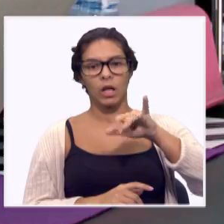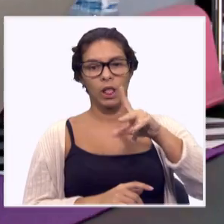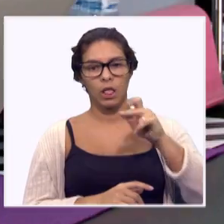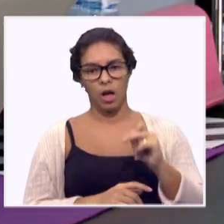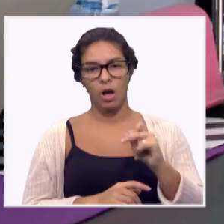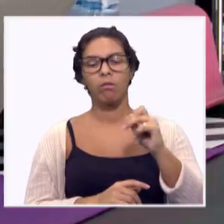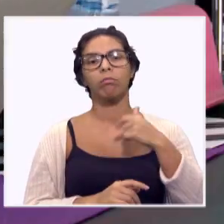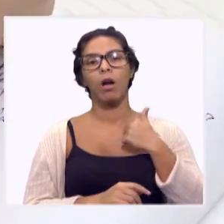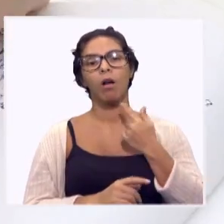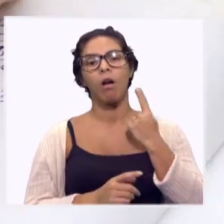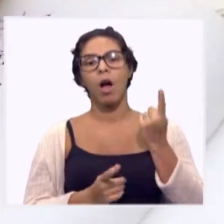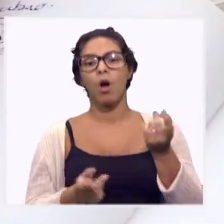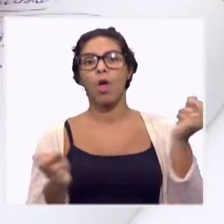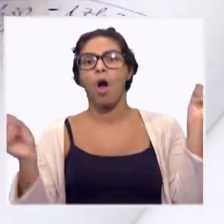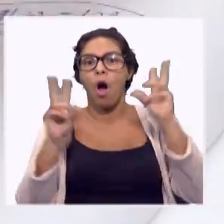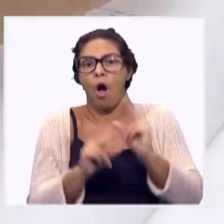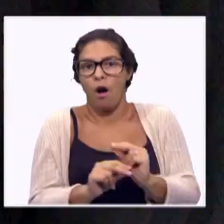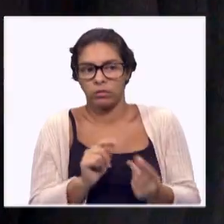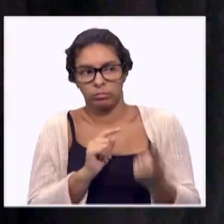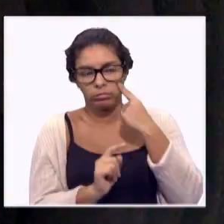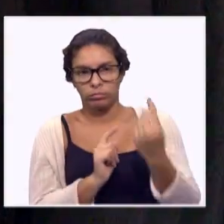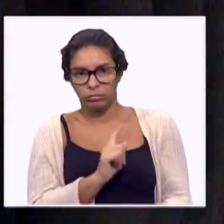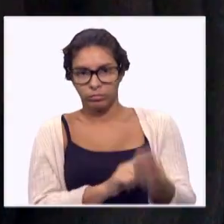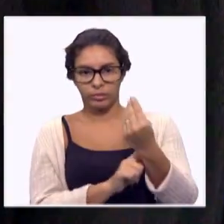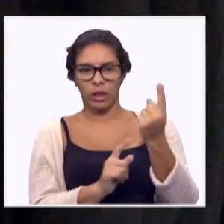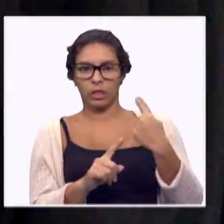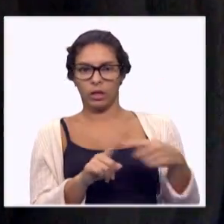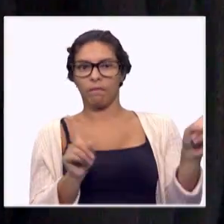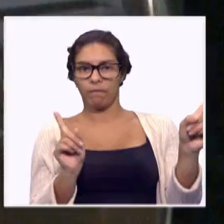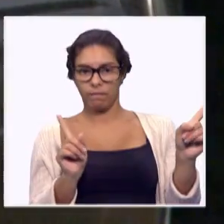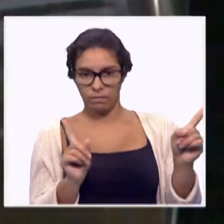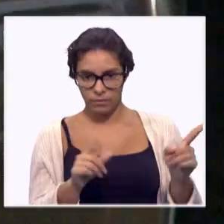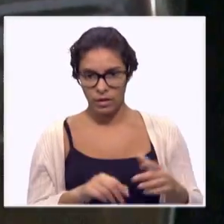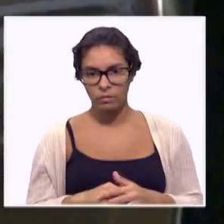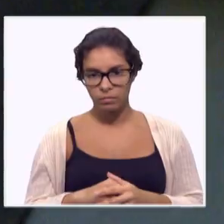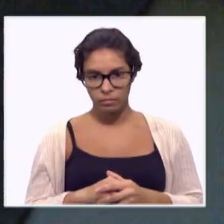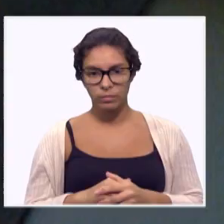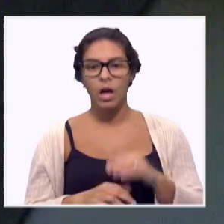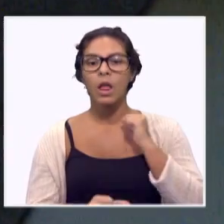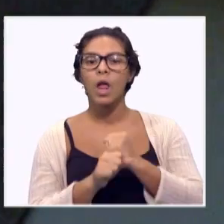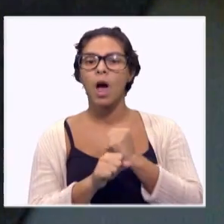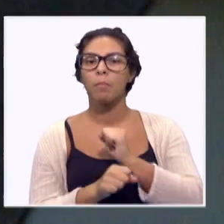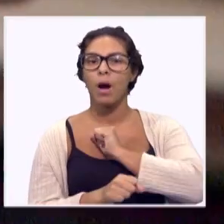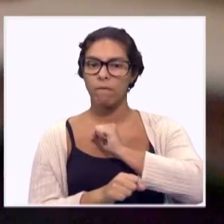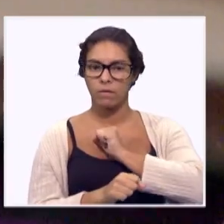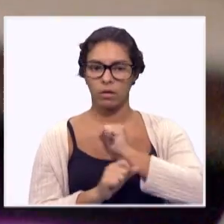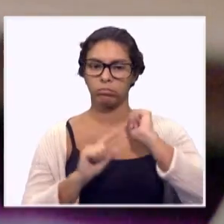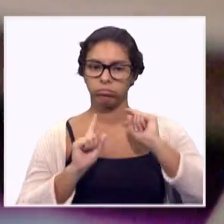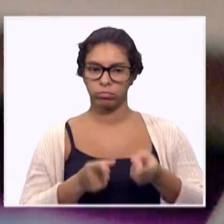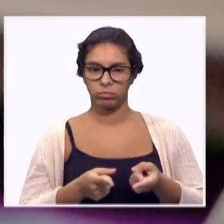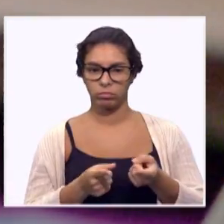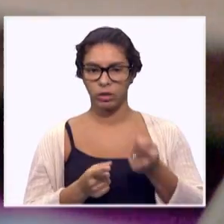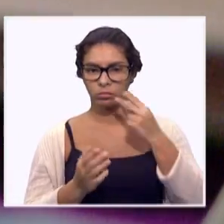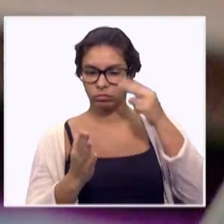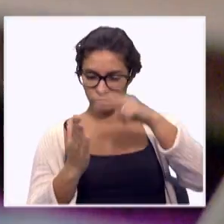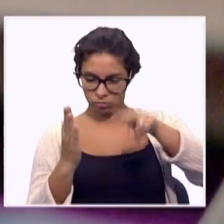e estou aqui agora a fazer novas coisas, uma coisa completamente diferente. O meu trabalho, começo